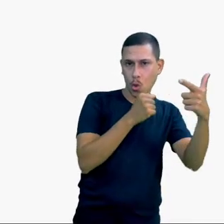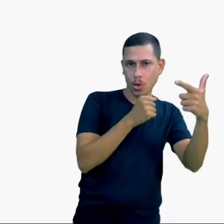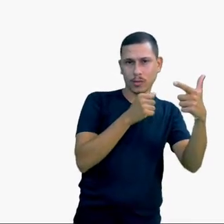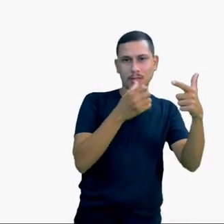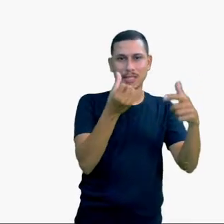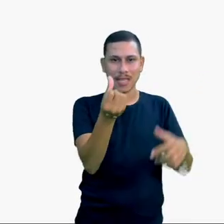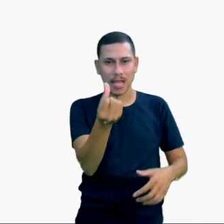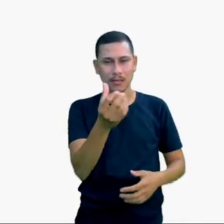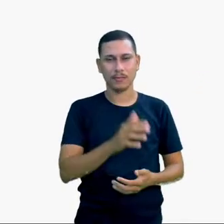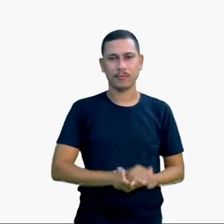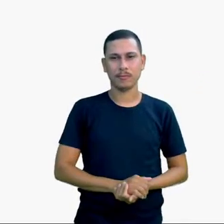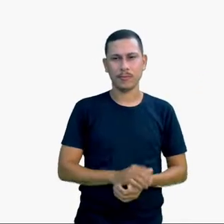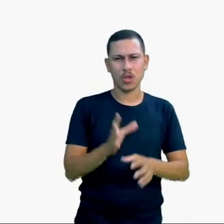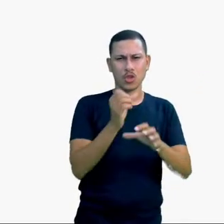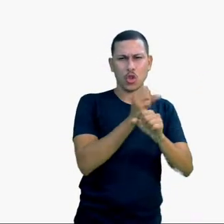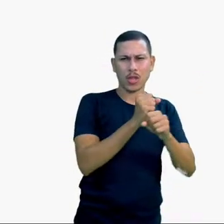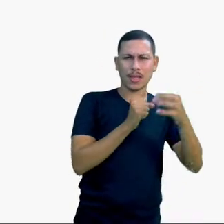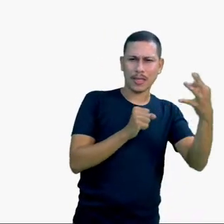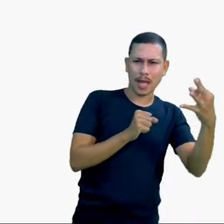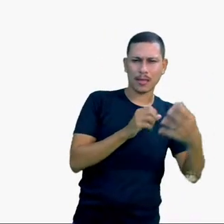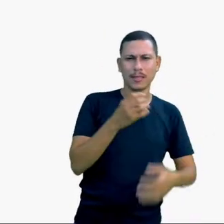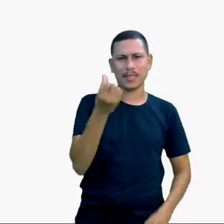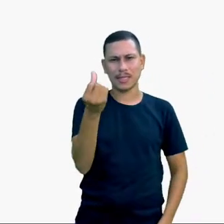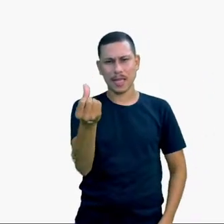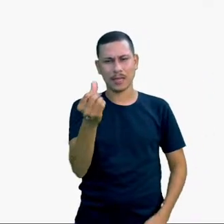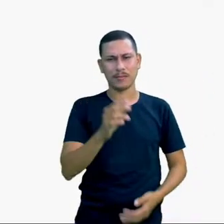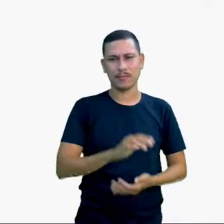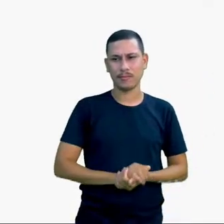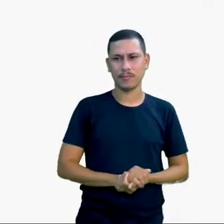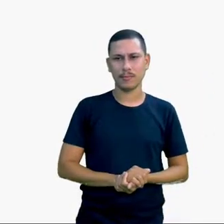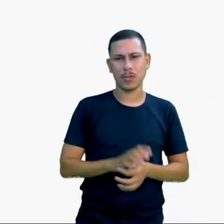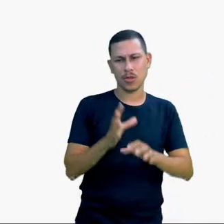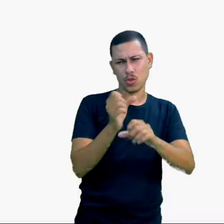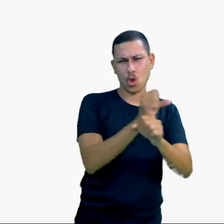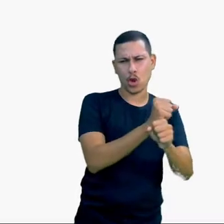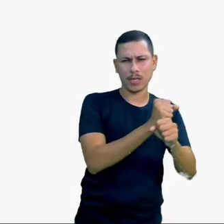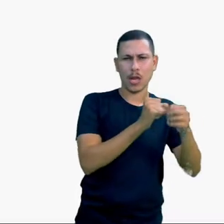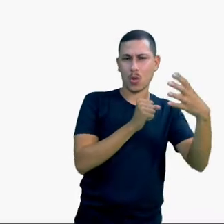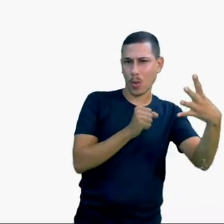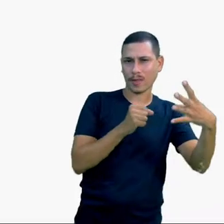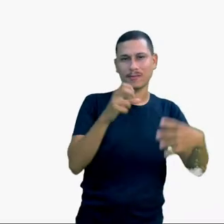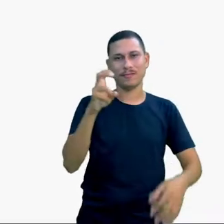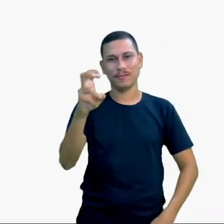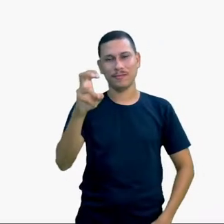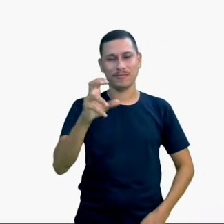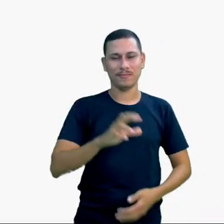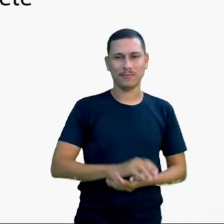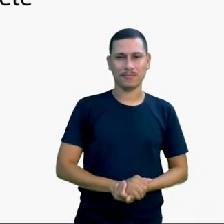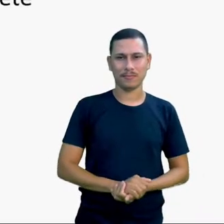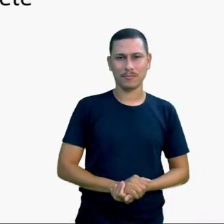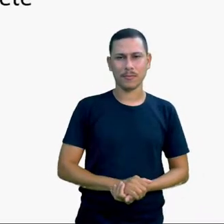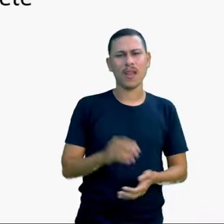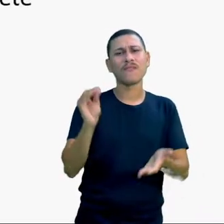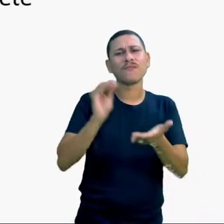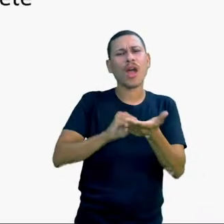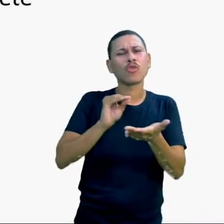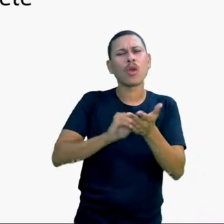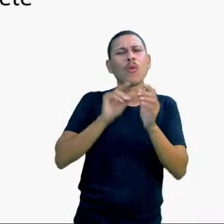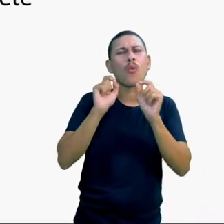6. Nota 3, 6. E a nota 4, 5. O que é que está